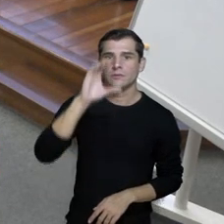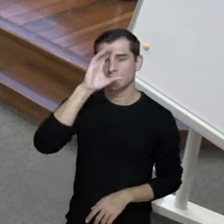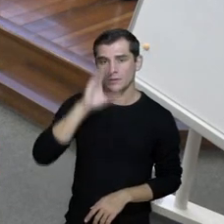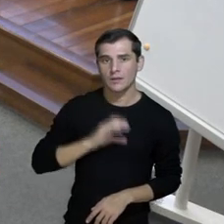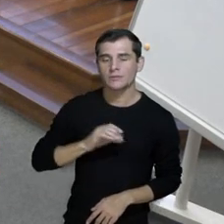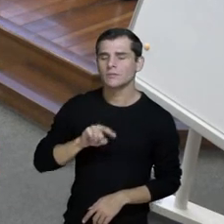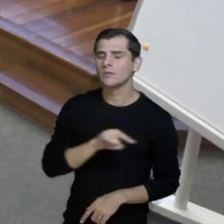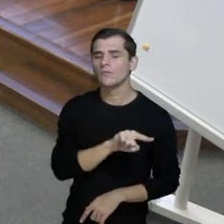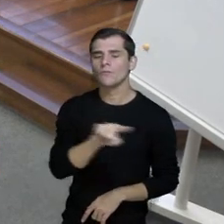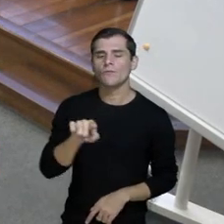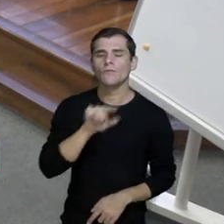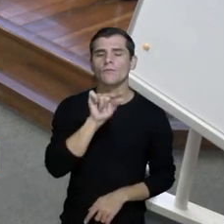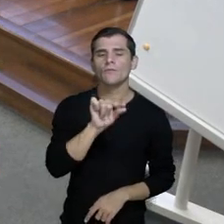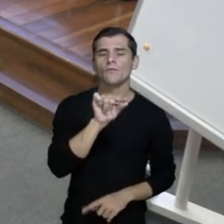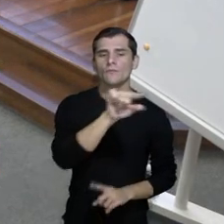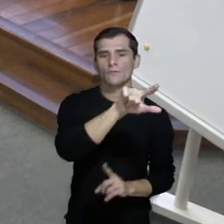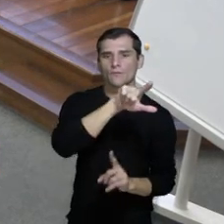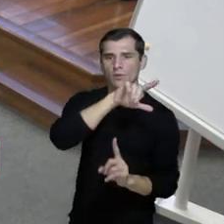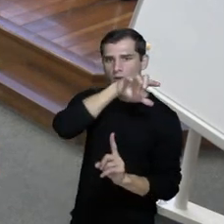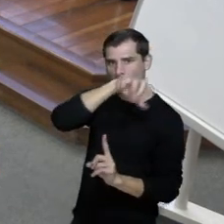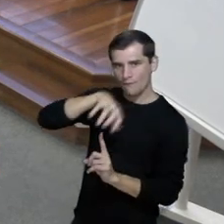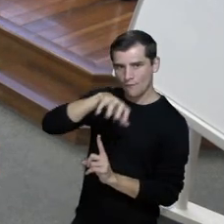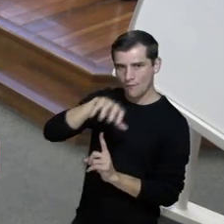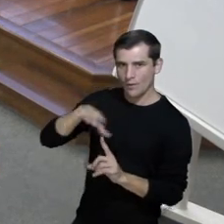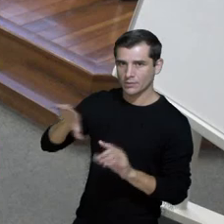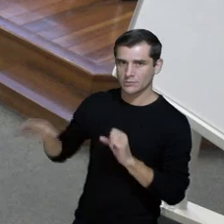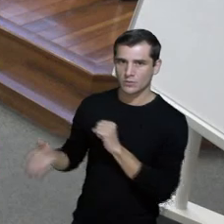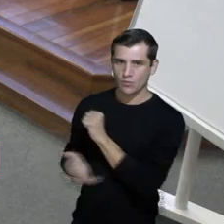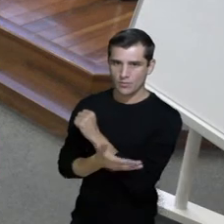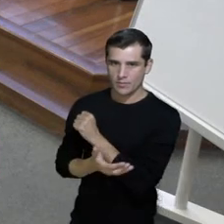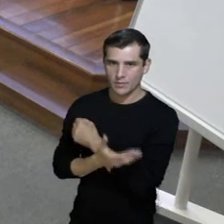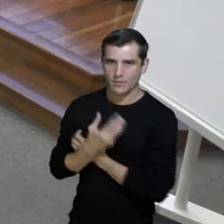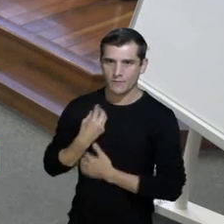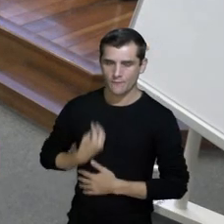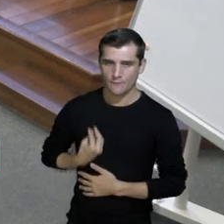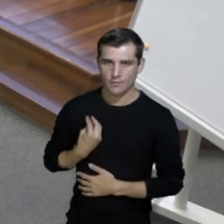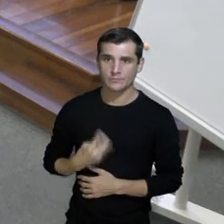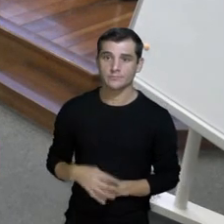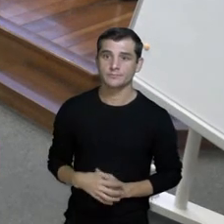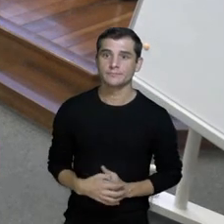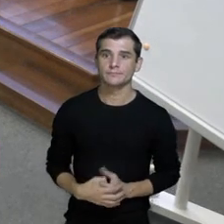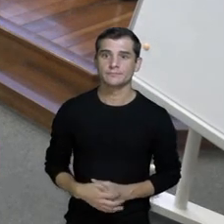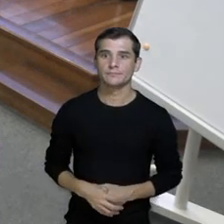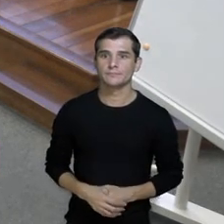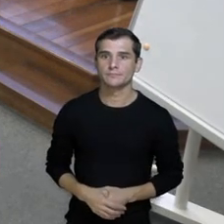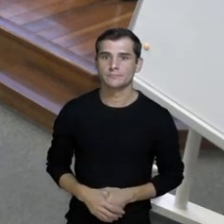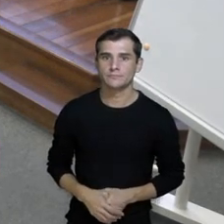tem a ver com a corrupção conseguiu projetar ali a a lâ